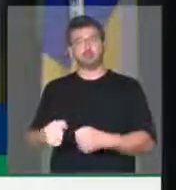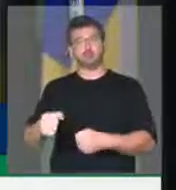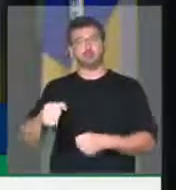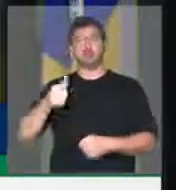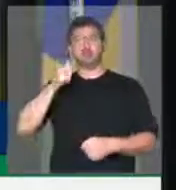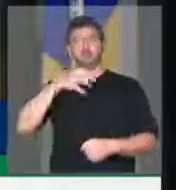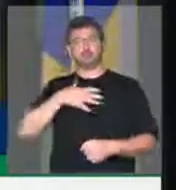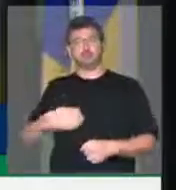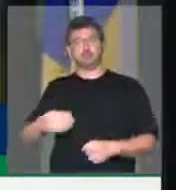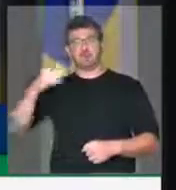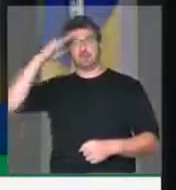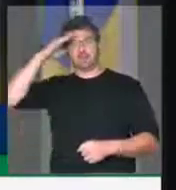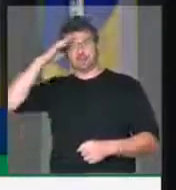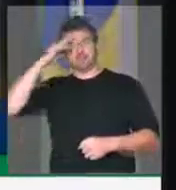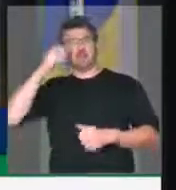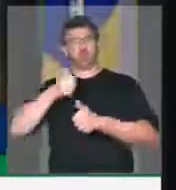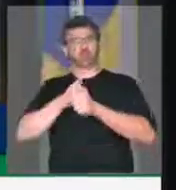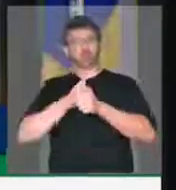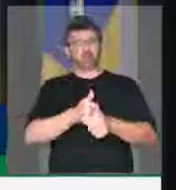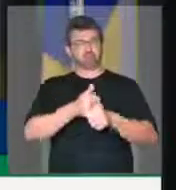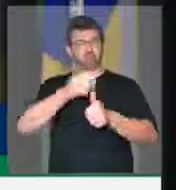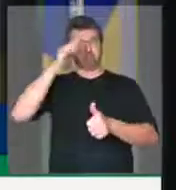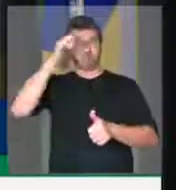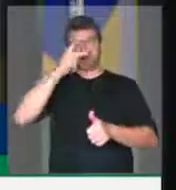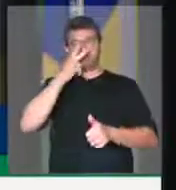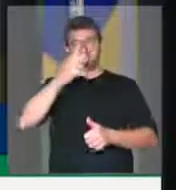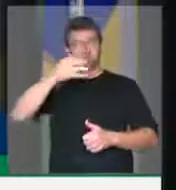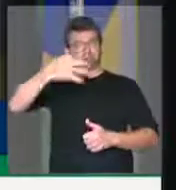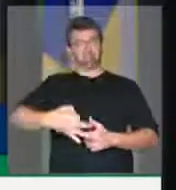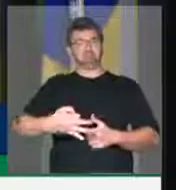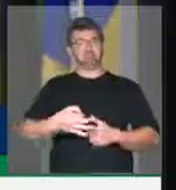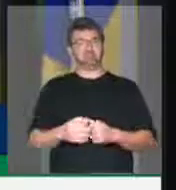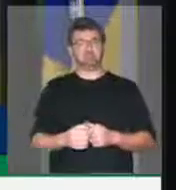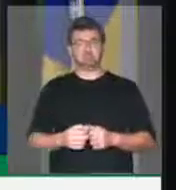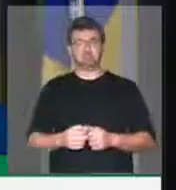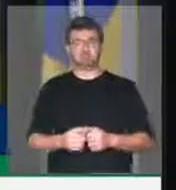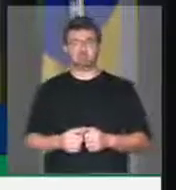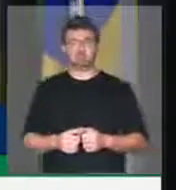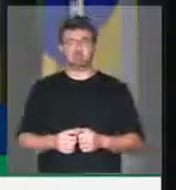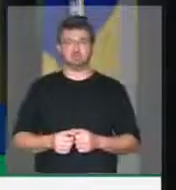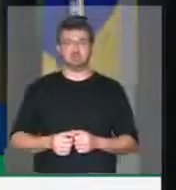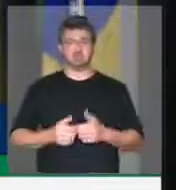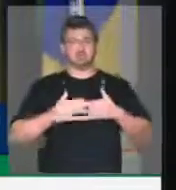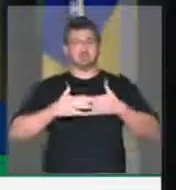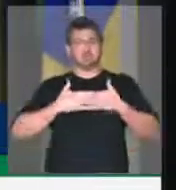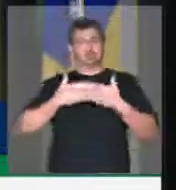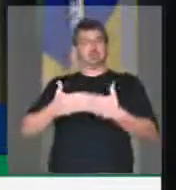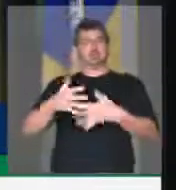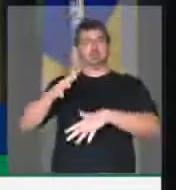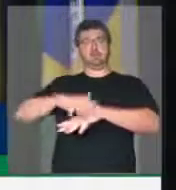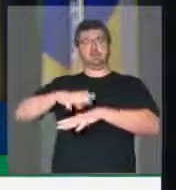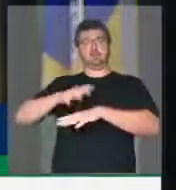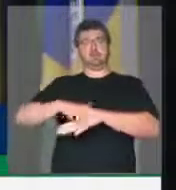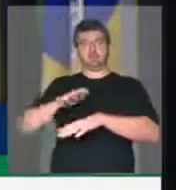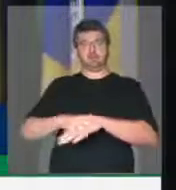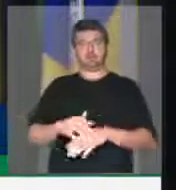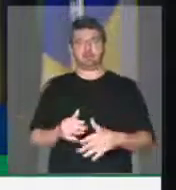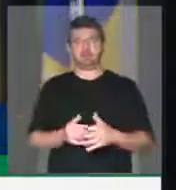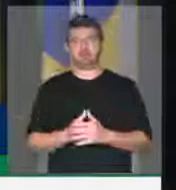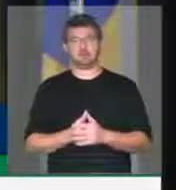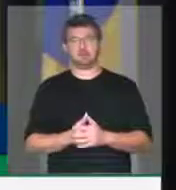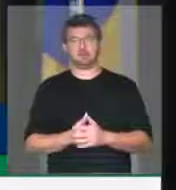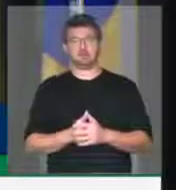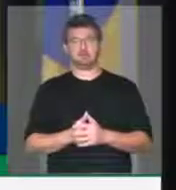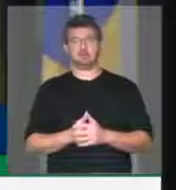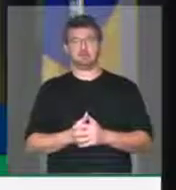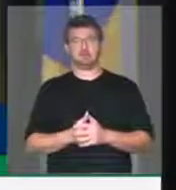a disciplina militar, talvez nos estudos, uma paixão pela matemática, que você pode